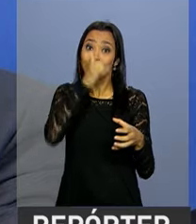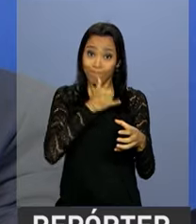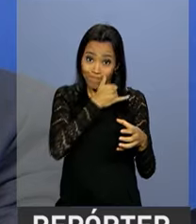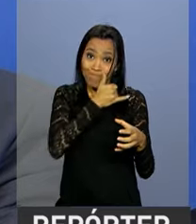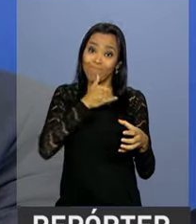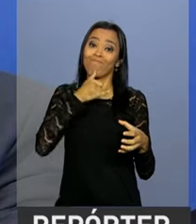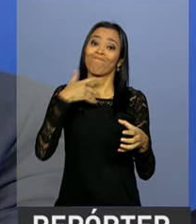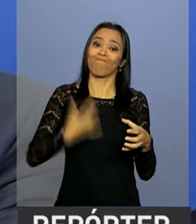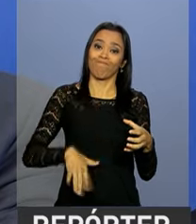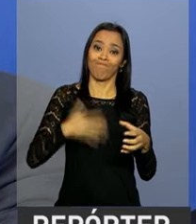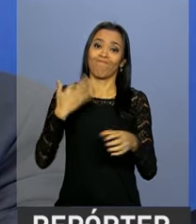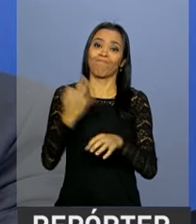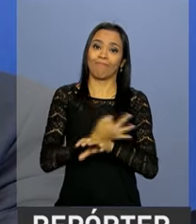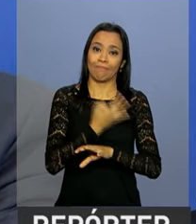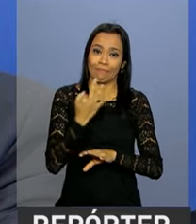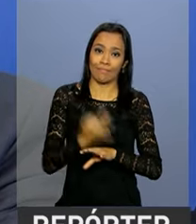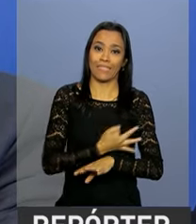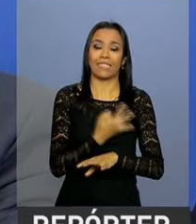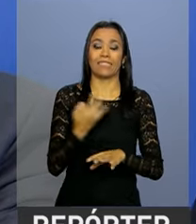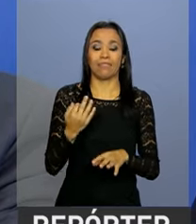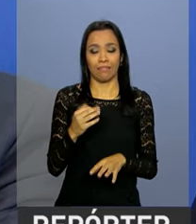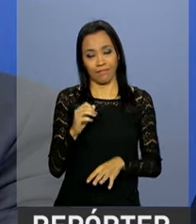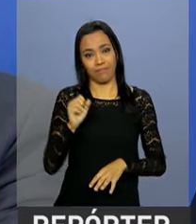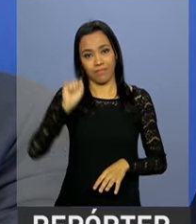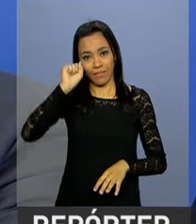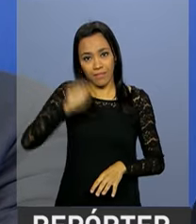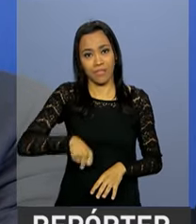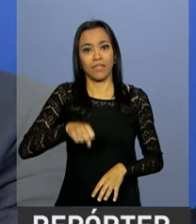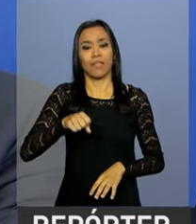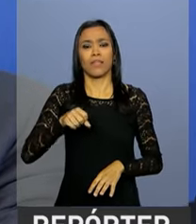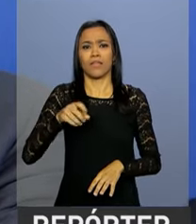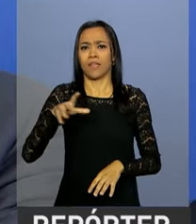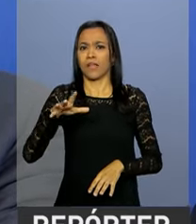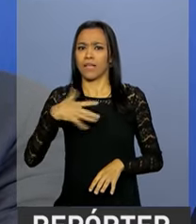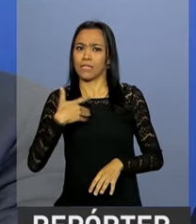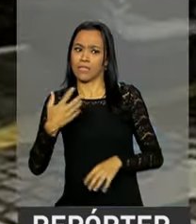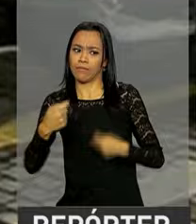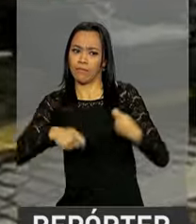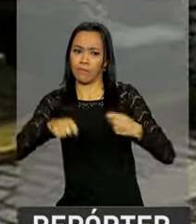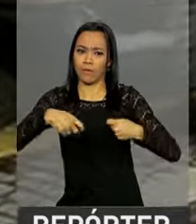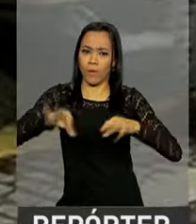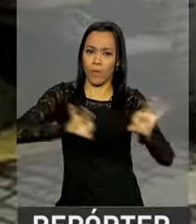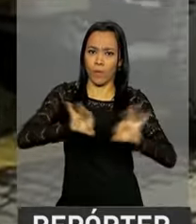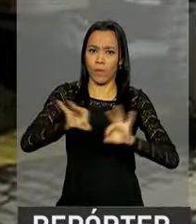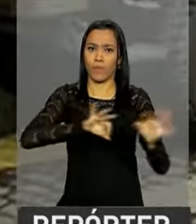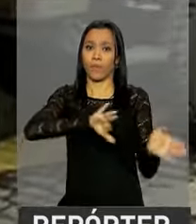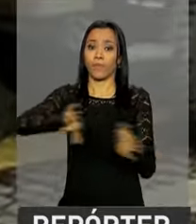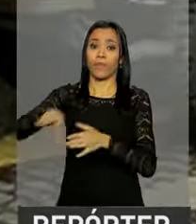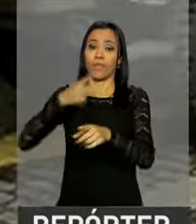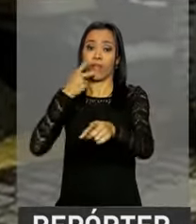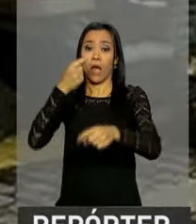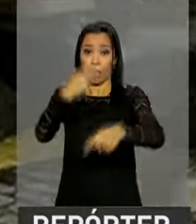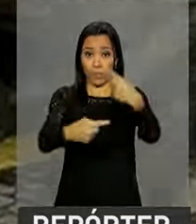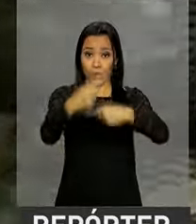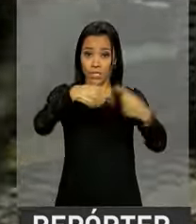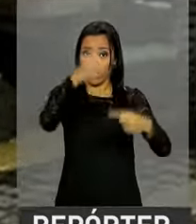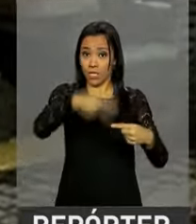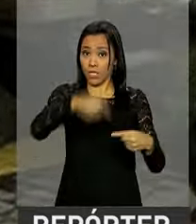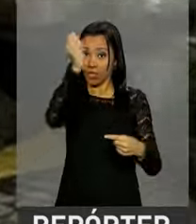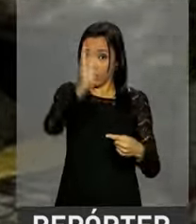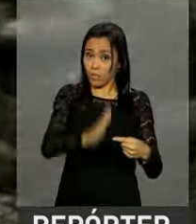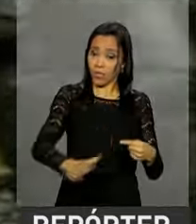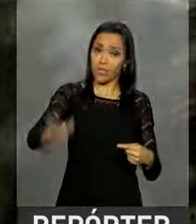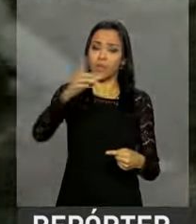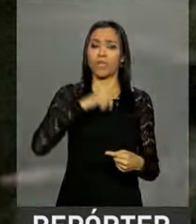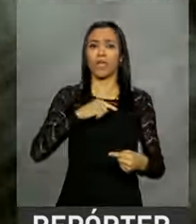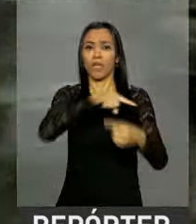sim. Isso implica, muitas vezes, você esticar determinados cronogramas também. A Política Nacional de Defesa tem 8